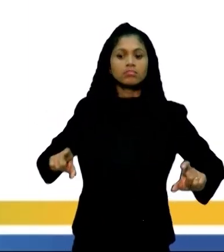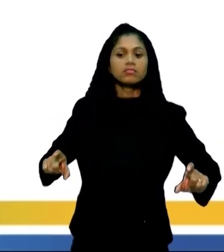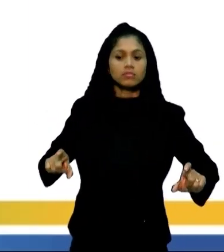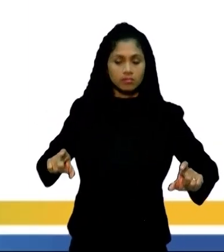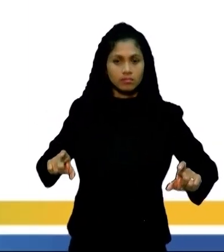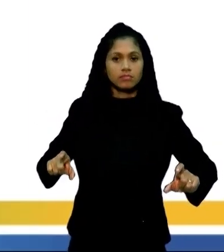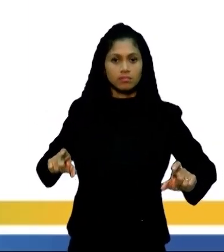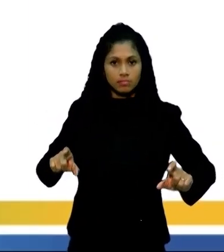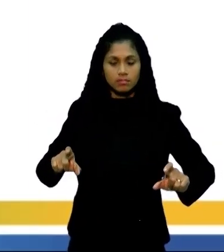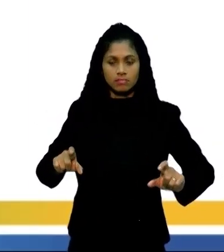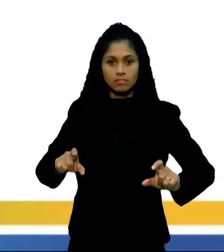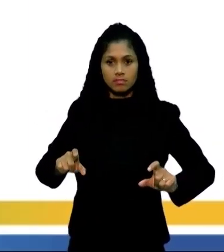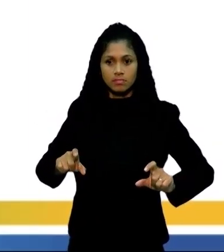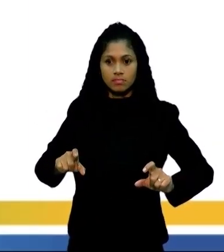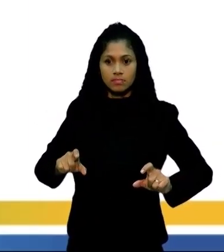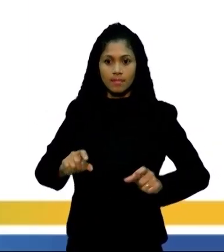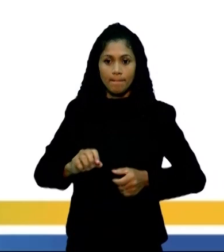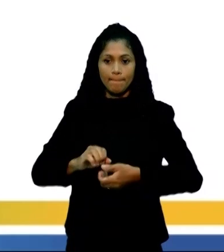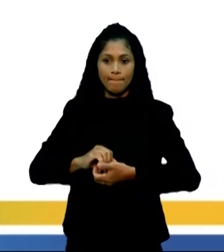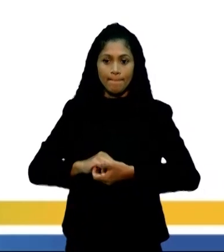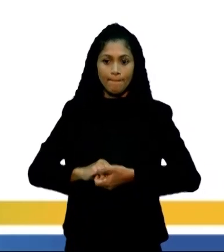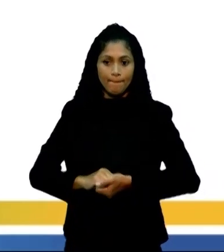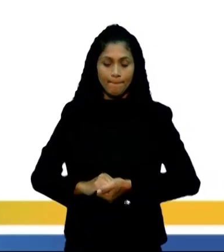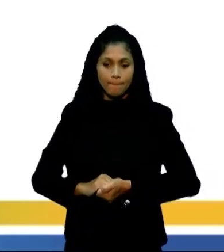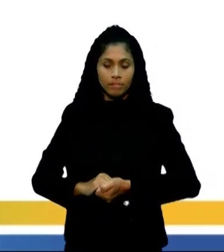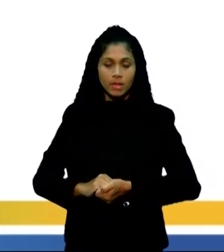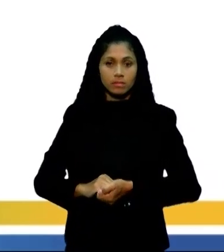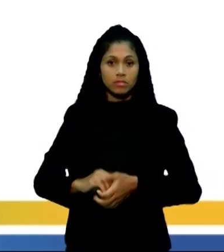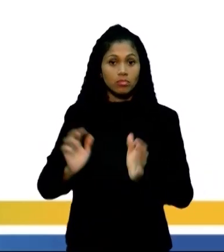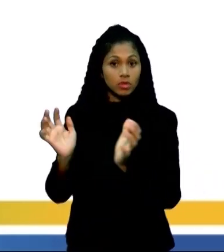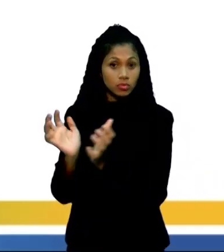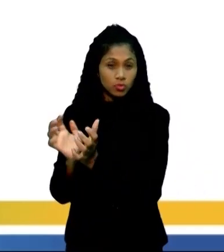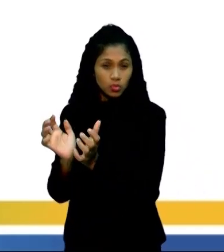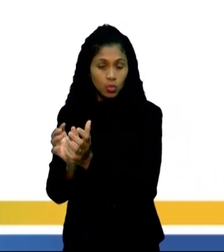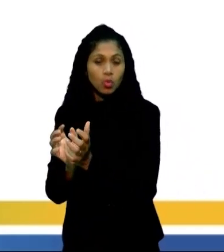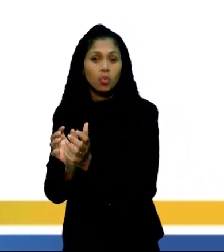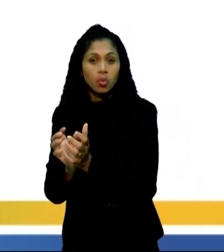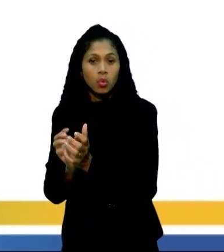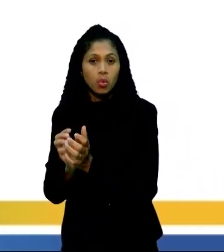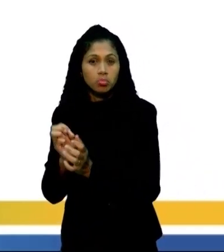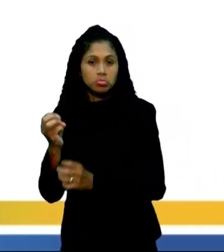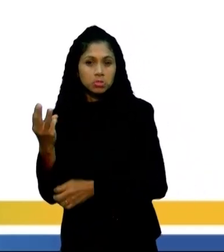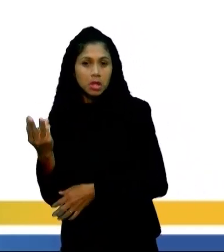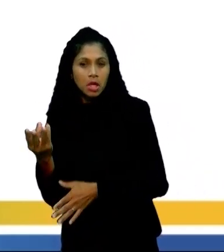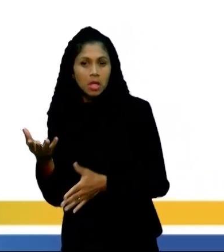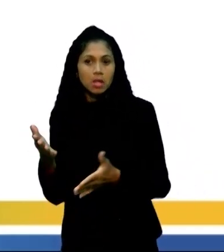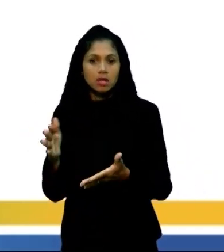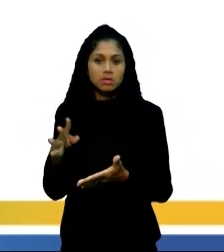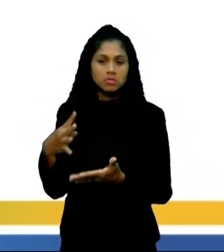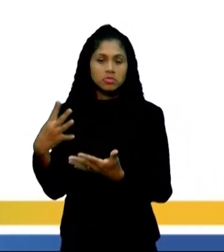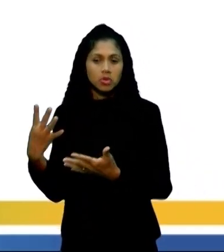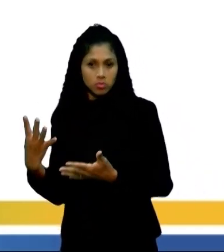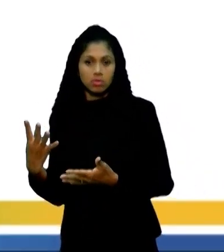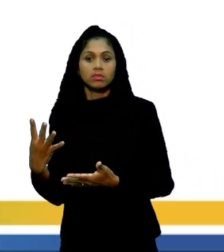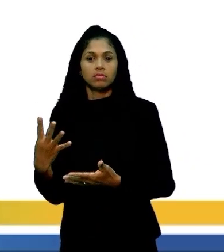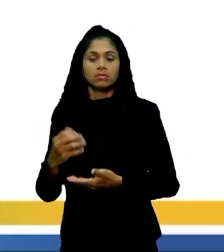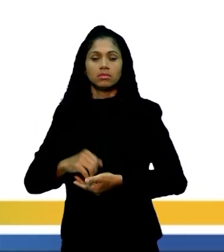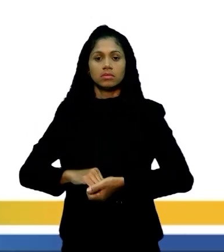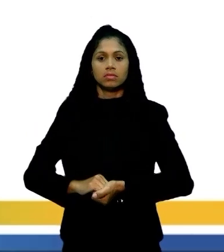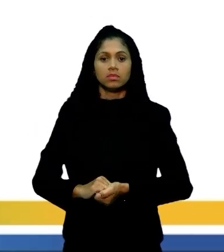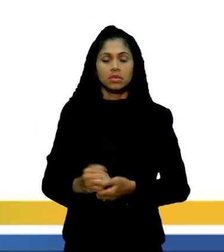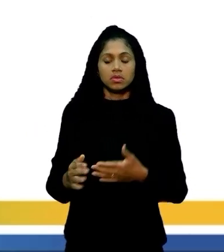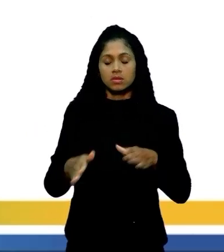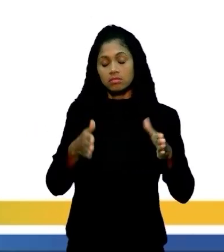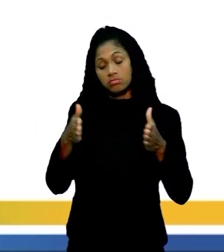e 7. Só que estão entre o grupo 3 e 4. É como se esse período aí ele